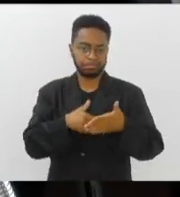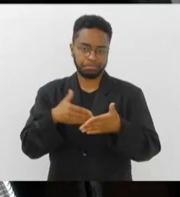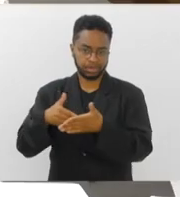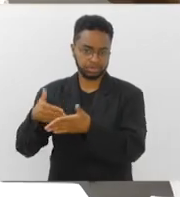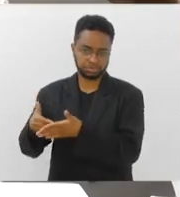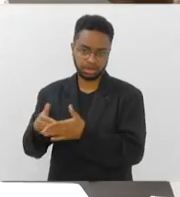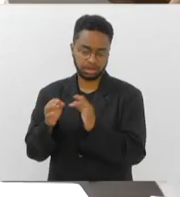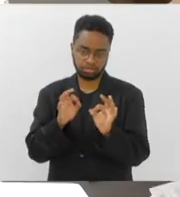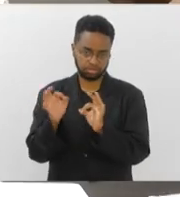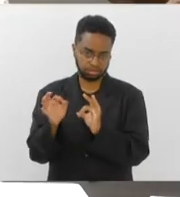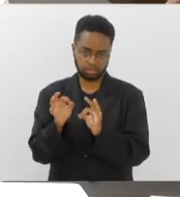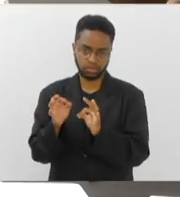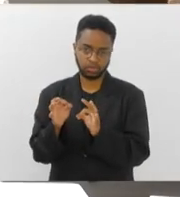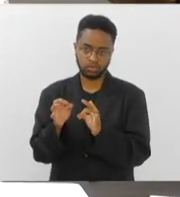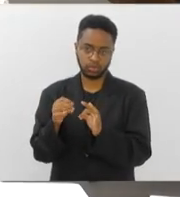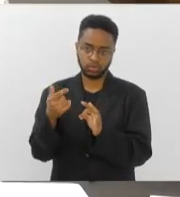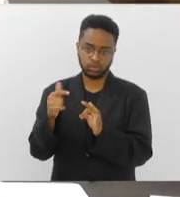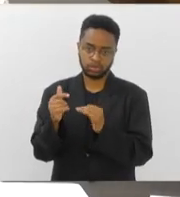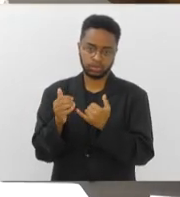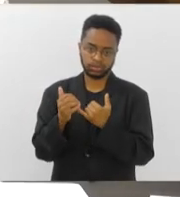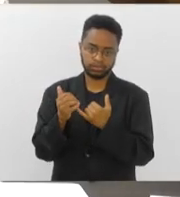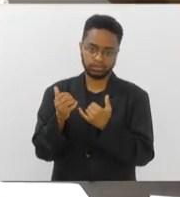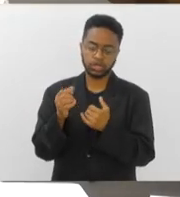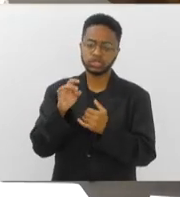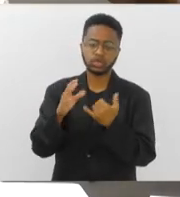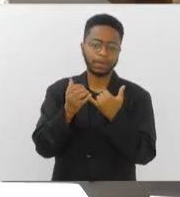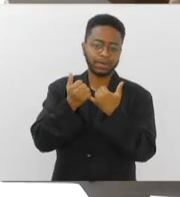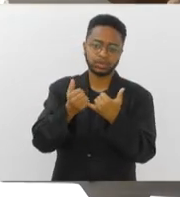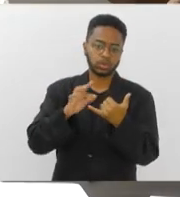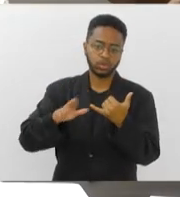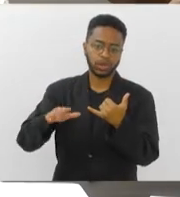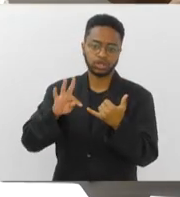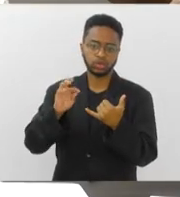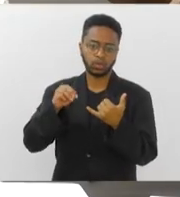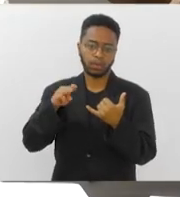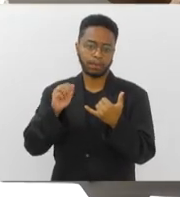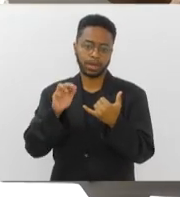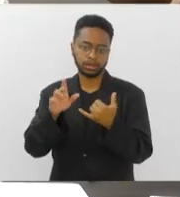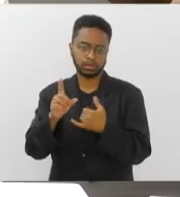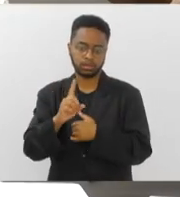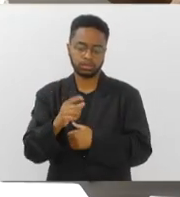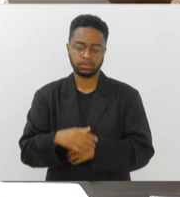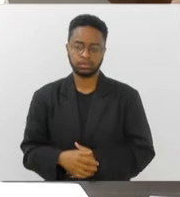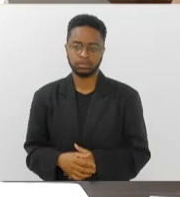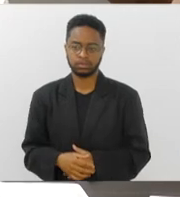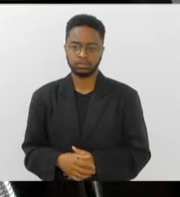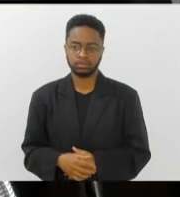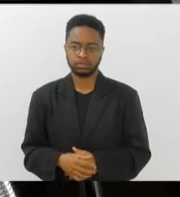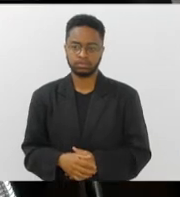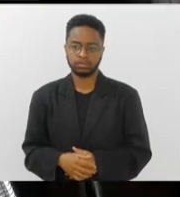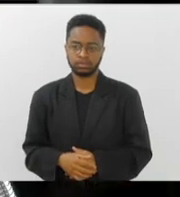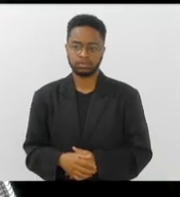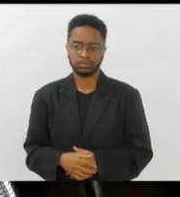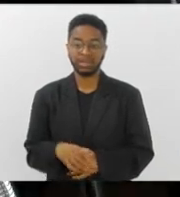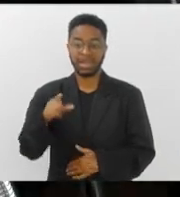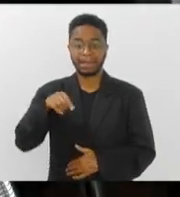Tudo bem. Não traz gravando. Mas é só patrimônio, não é tombamento. Então, tudo bem. Mas de qualquer sorte,